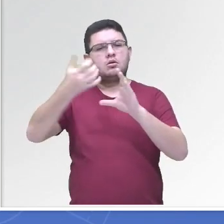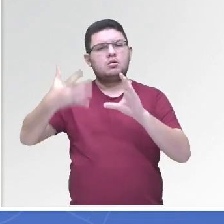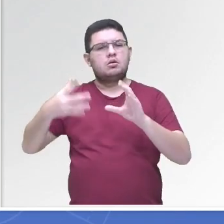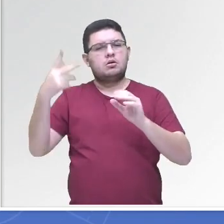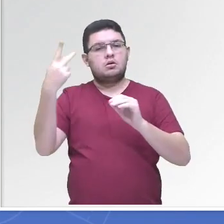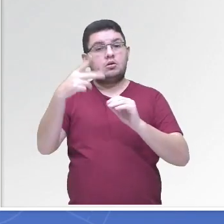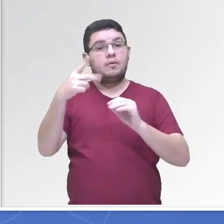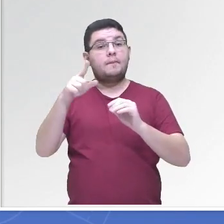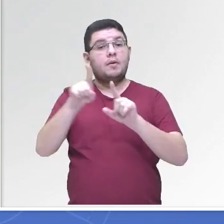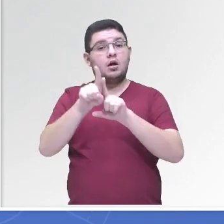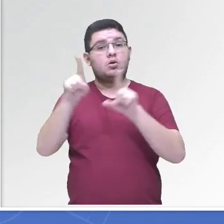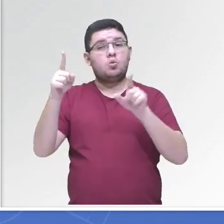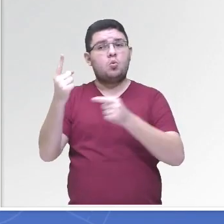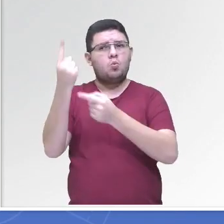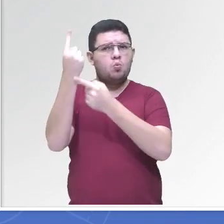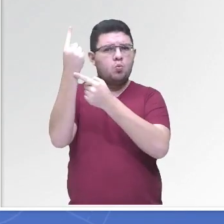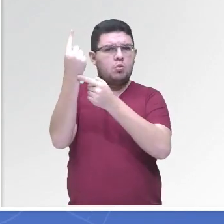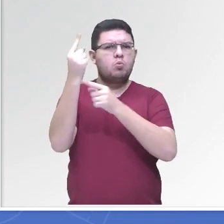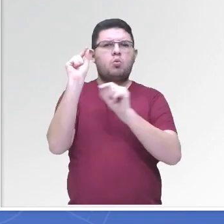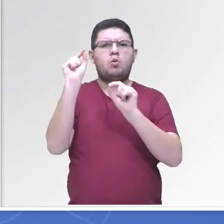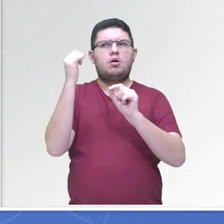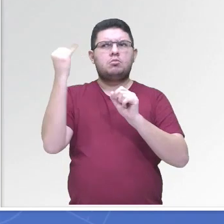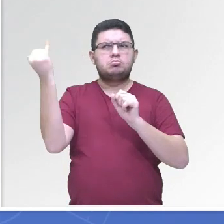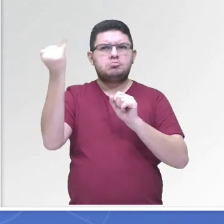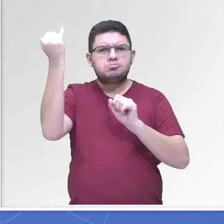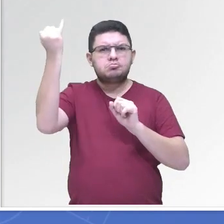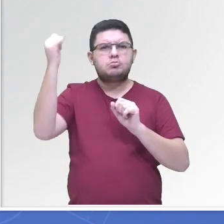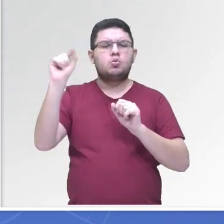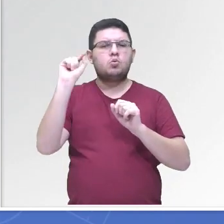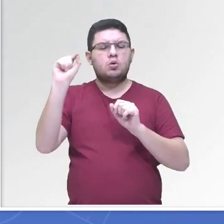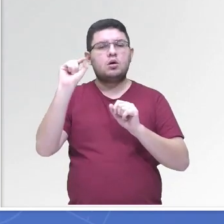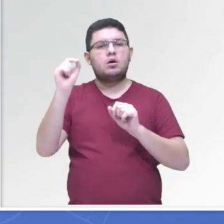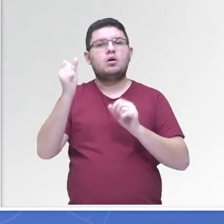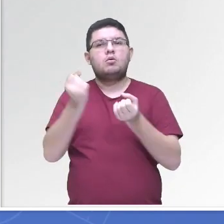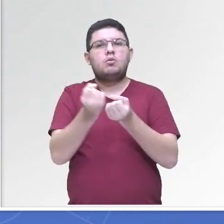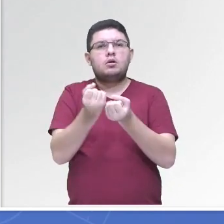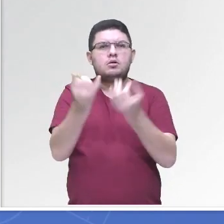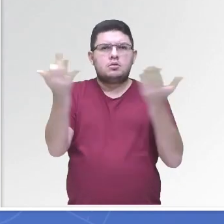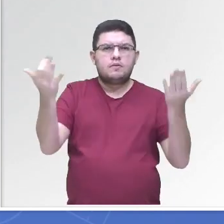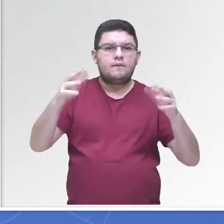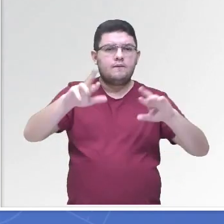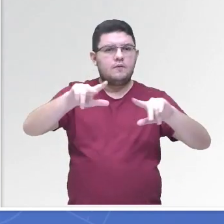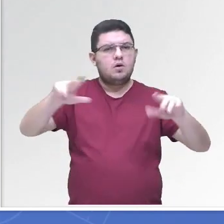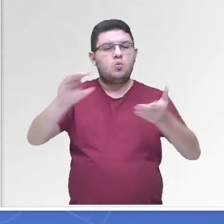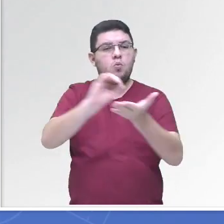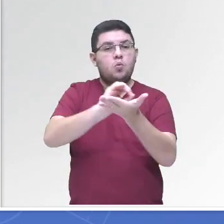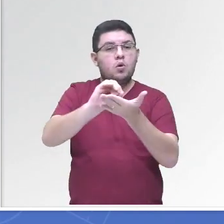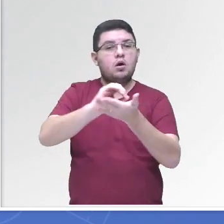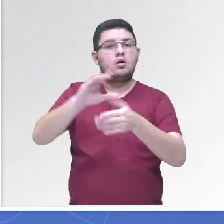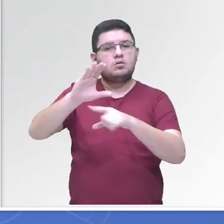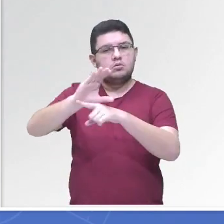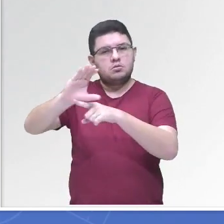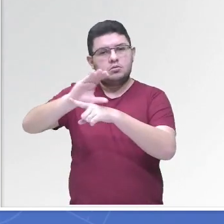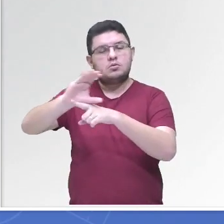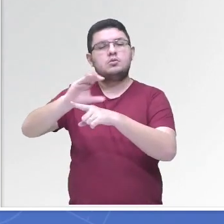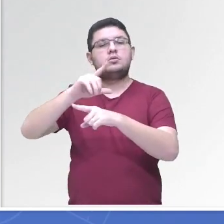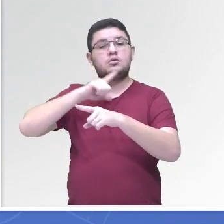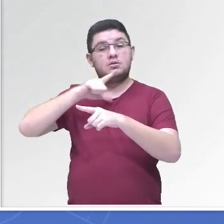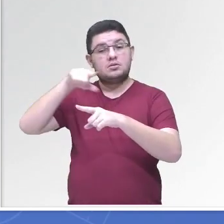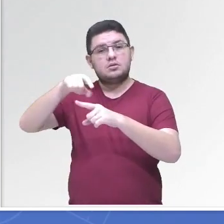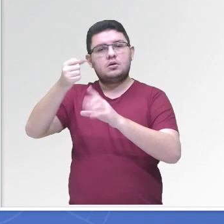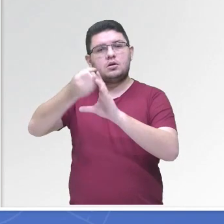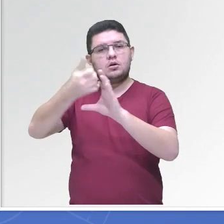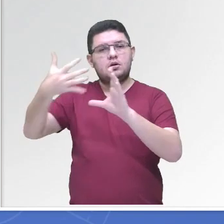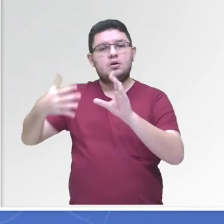tem várias, mas uma delas é importantíssima para esse número tão grande de compostos, que é a tetravalência, né? A